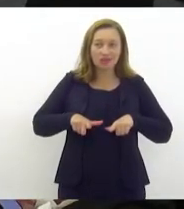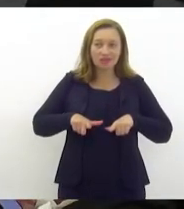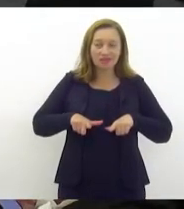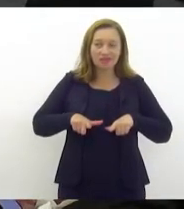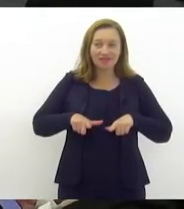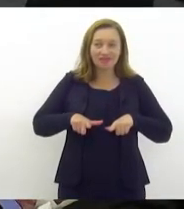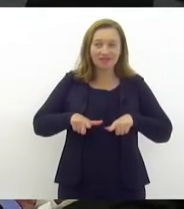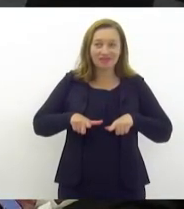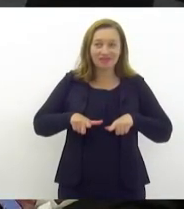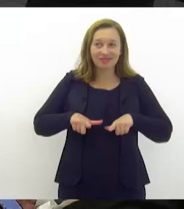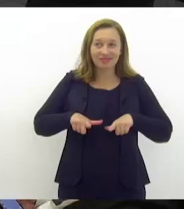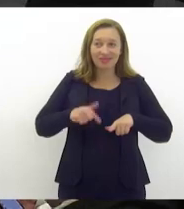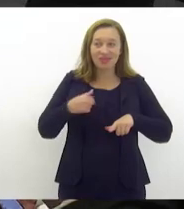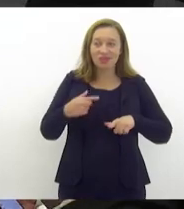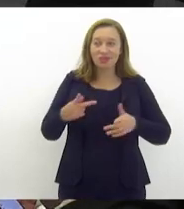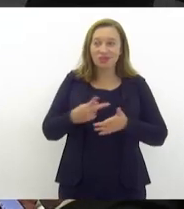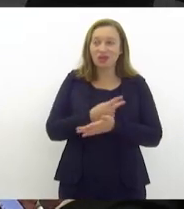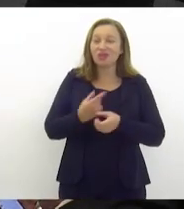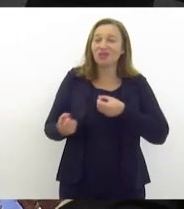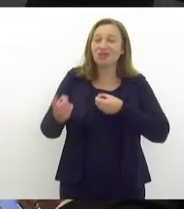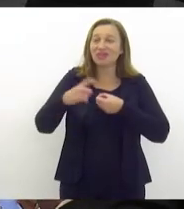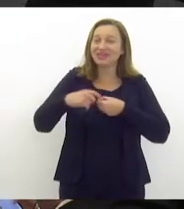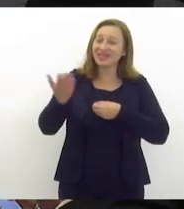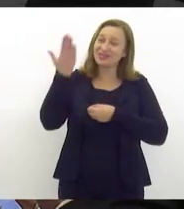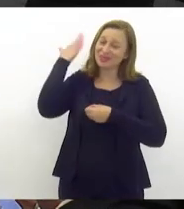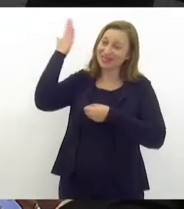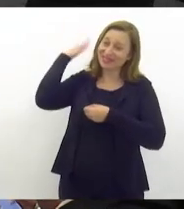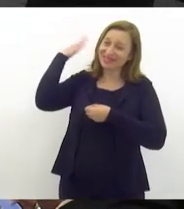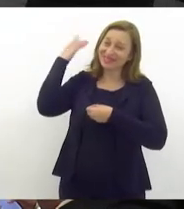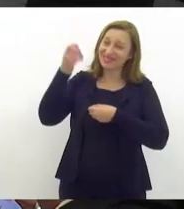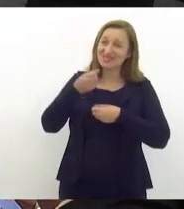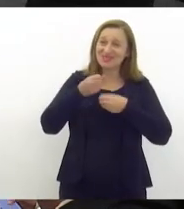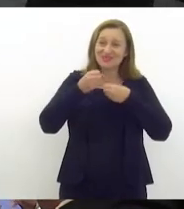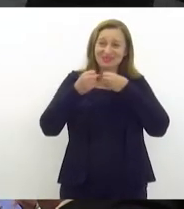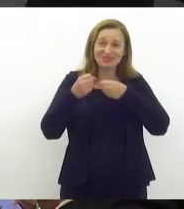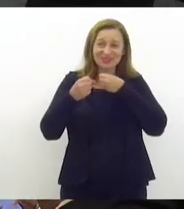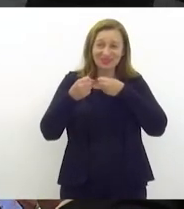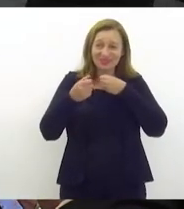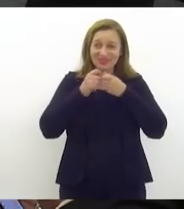Acontece. É que eu voltei tanto no tempo que nem o microfone aguentou.